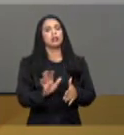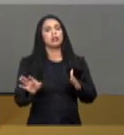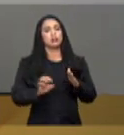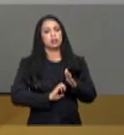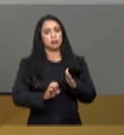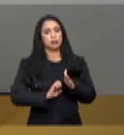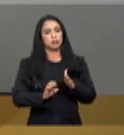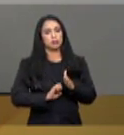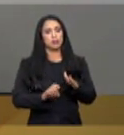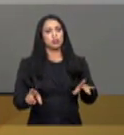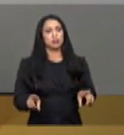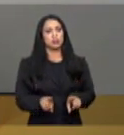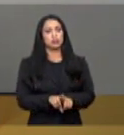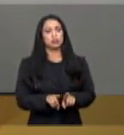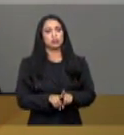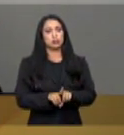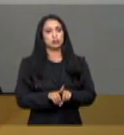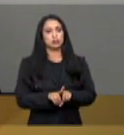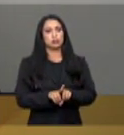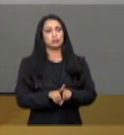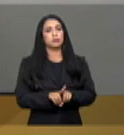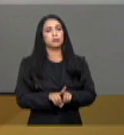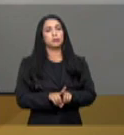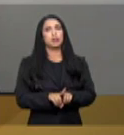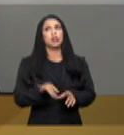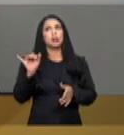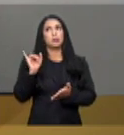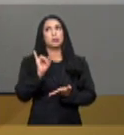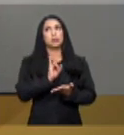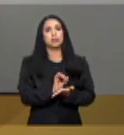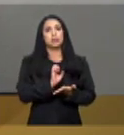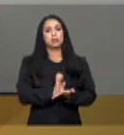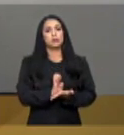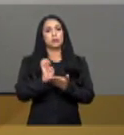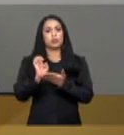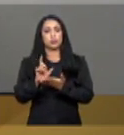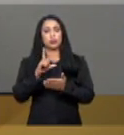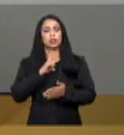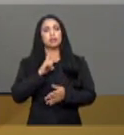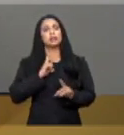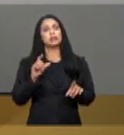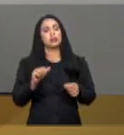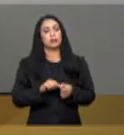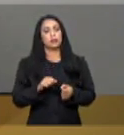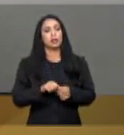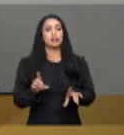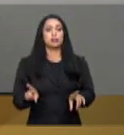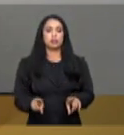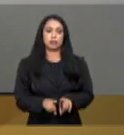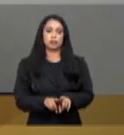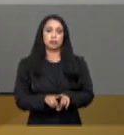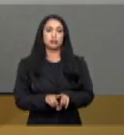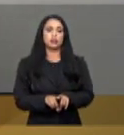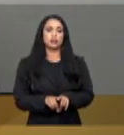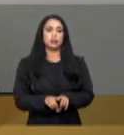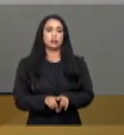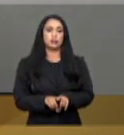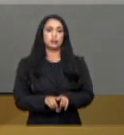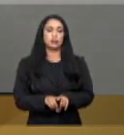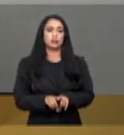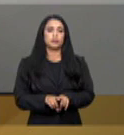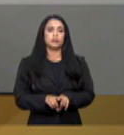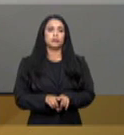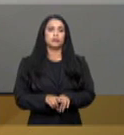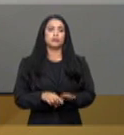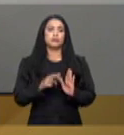cobre e alumínio, e STF julga constitucionalidade de inclusão do ICMS na base de cálculo do PIS-COFINS é inconstitucional. Quanto à